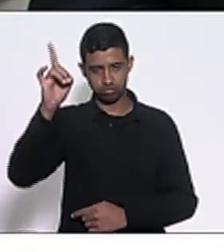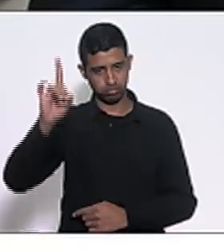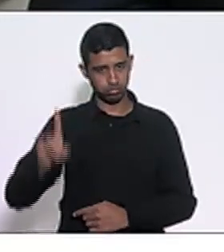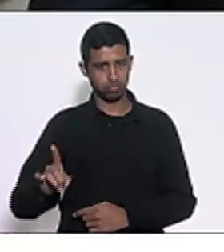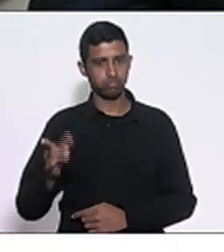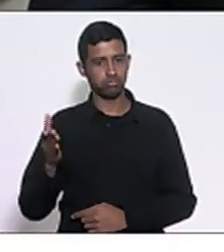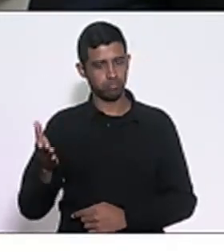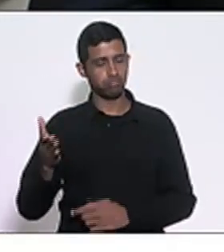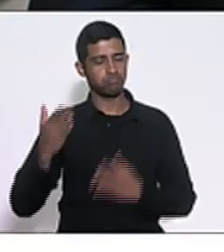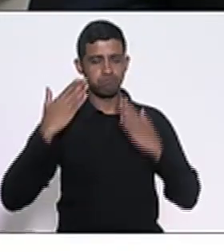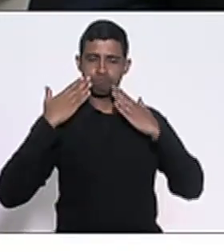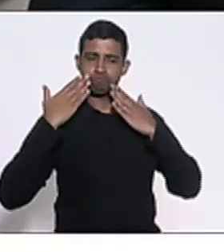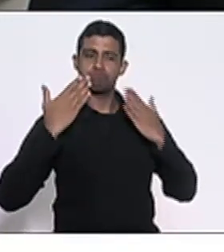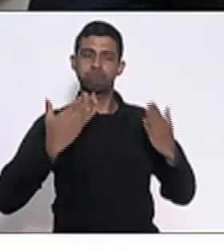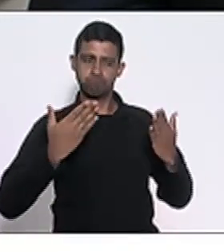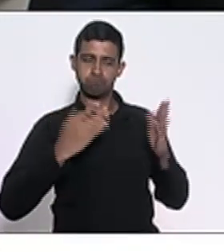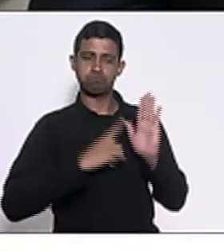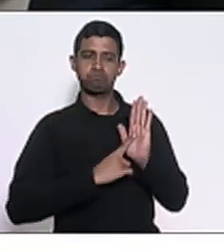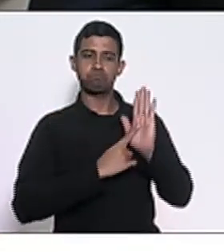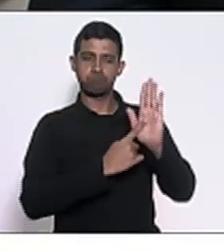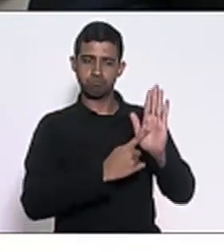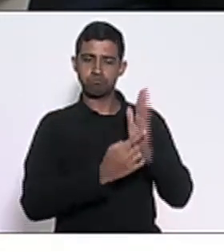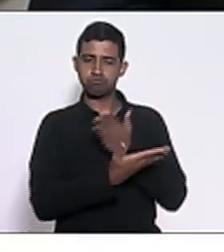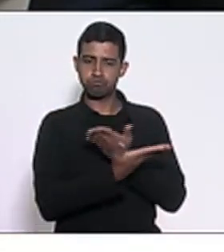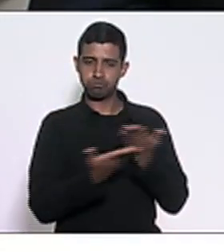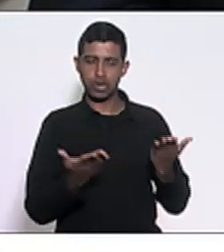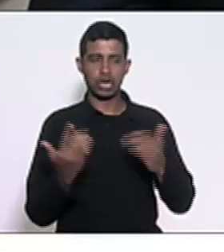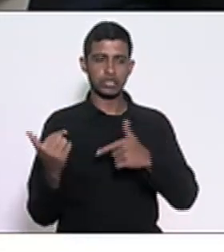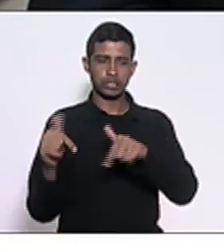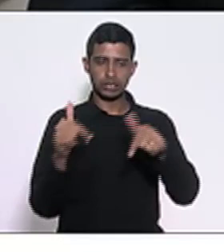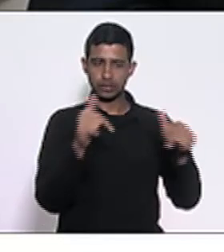ela se apresentou para os trabalhadores